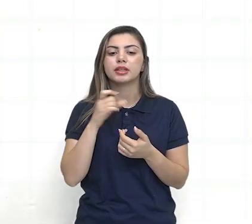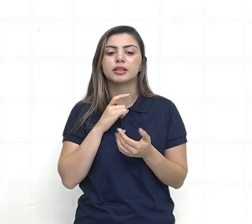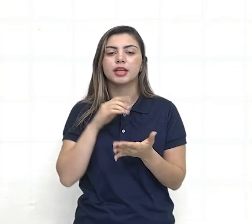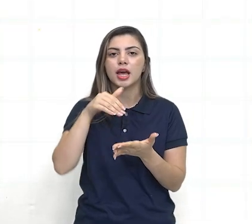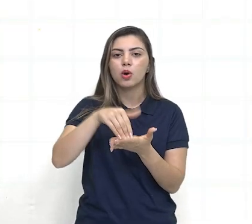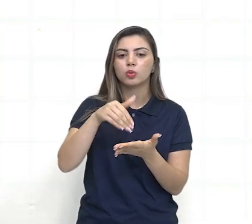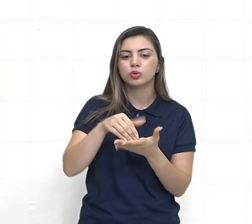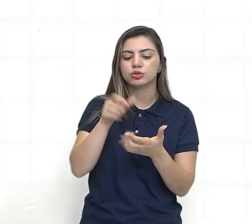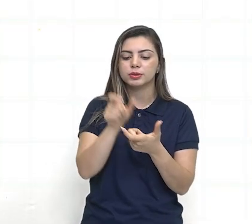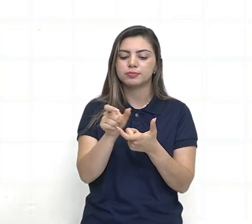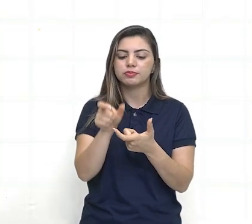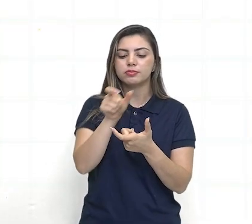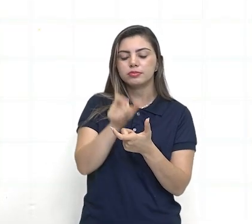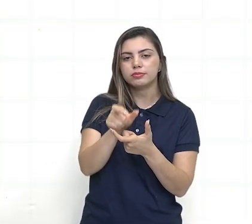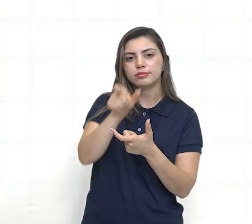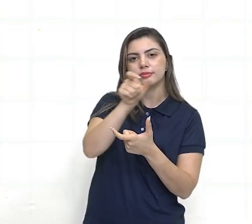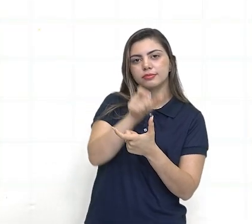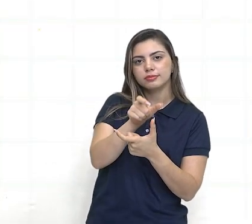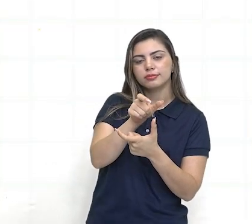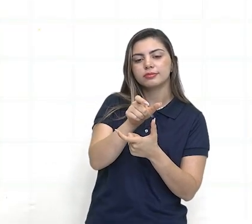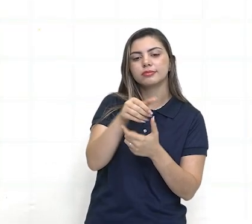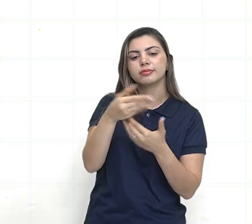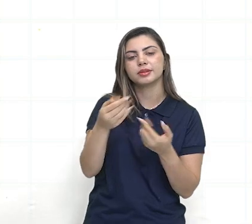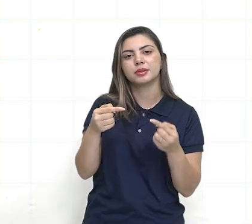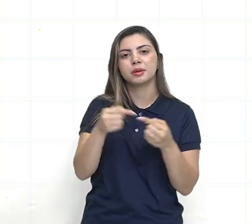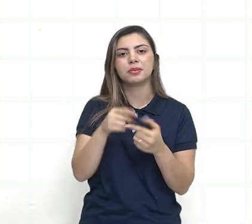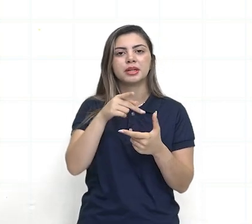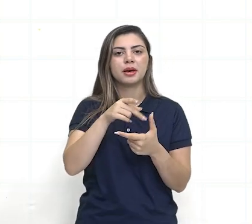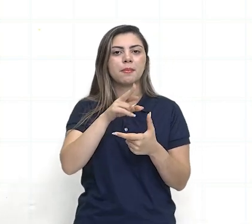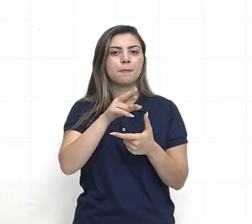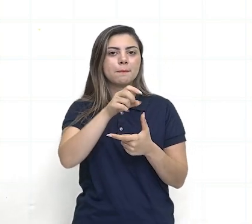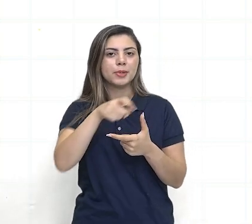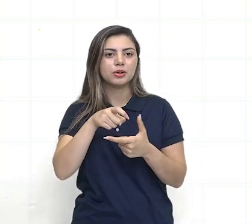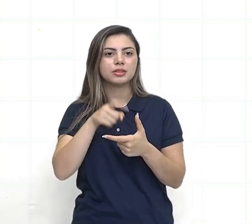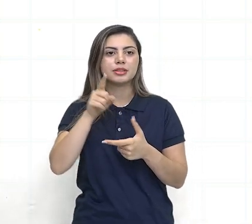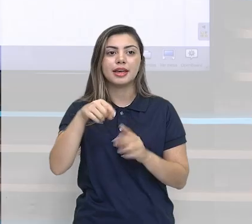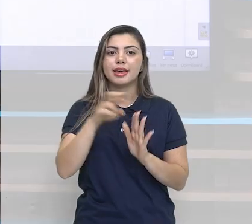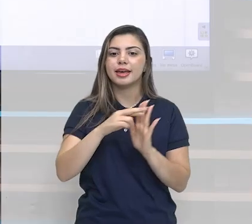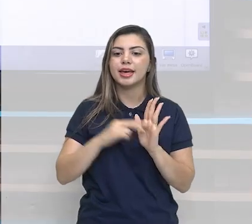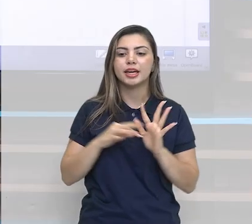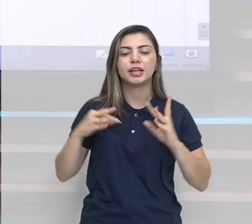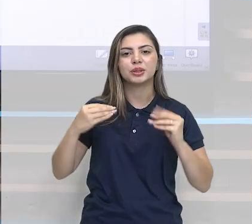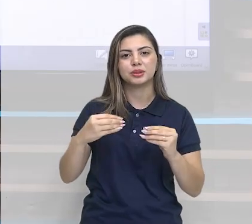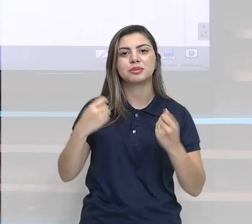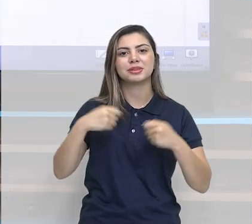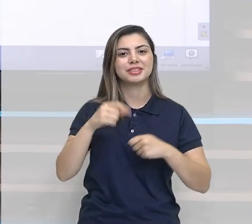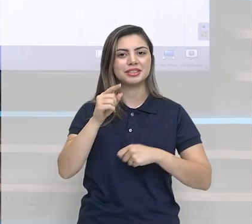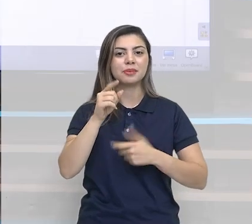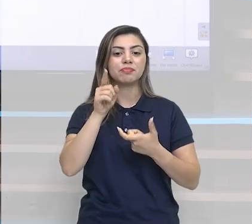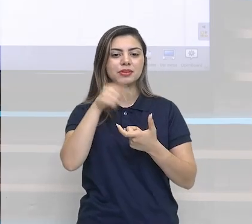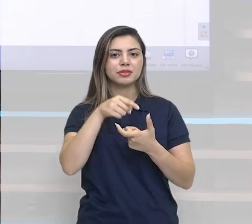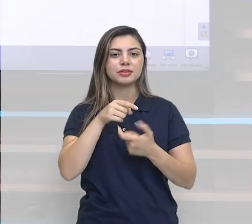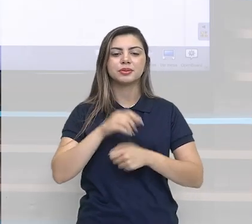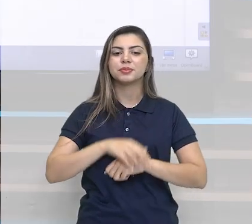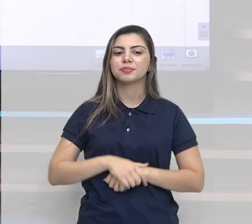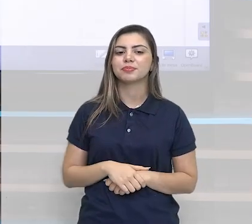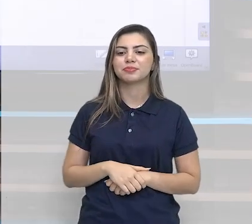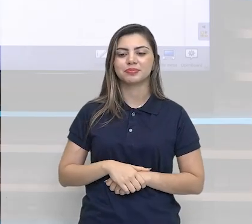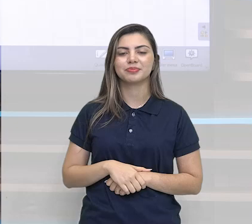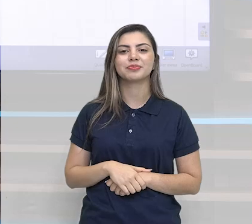última, penúltima e antepenúltima, eu tenho uma proparoxítona. Regra, todas são acentuadas.